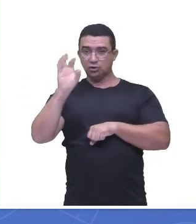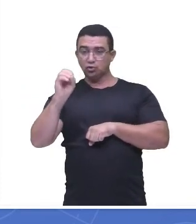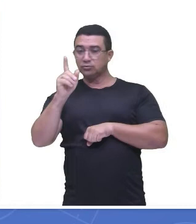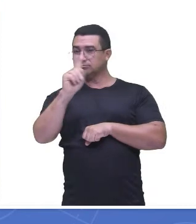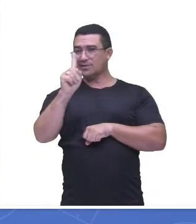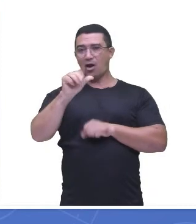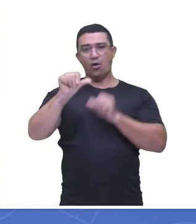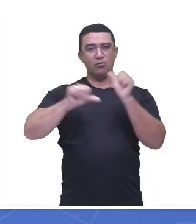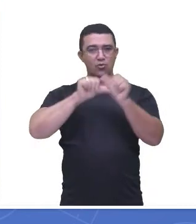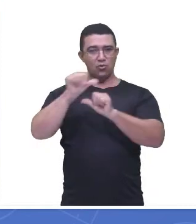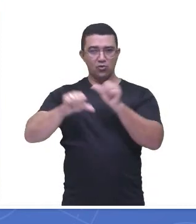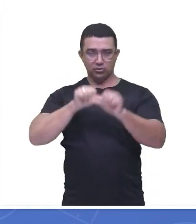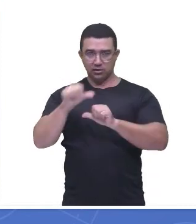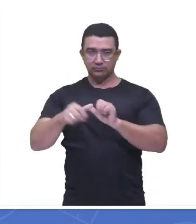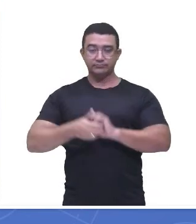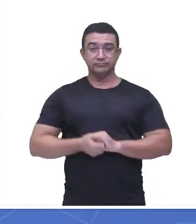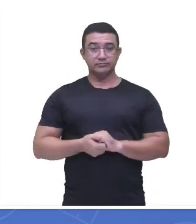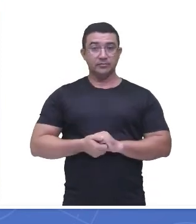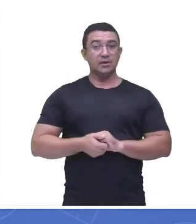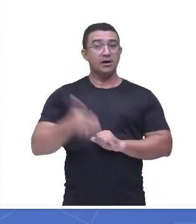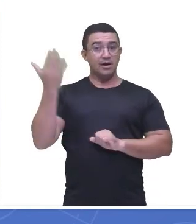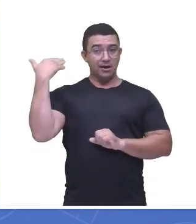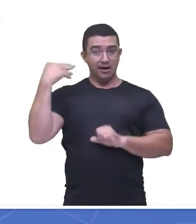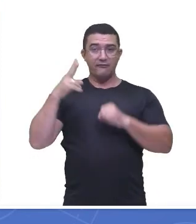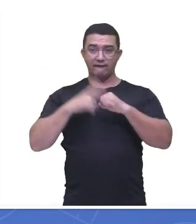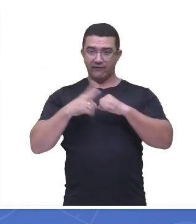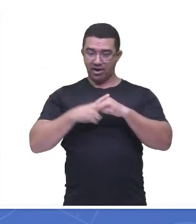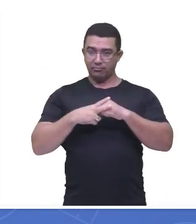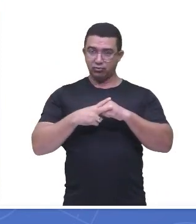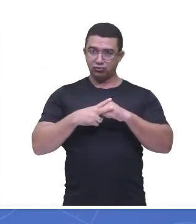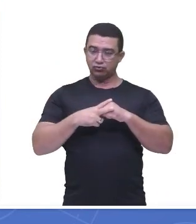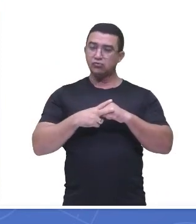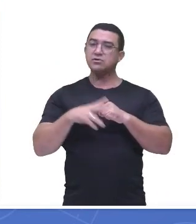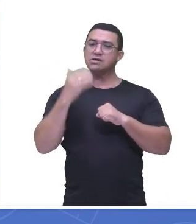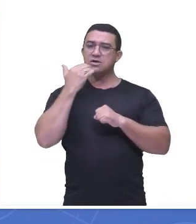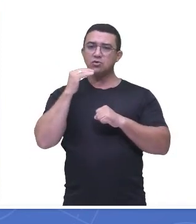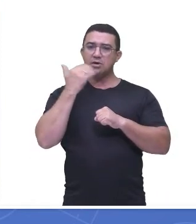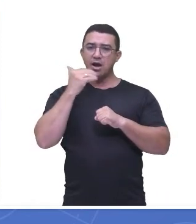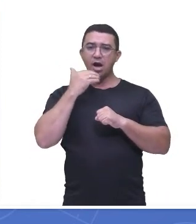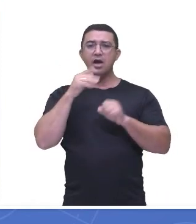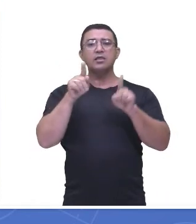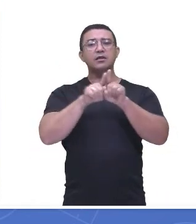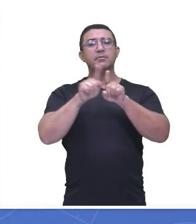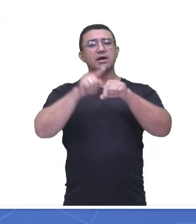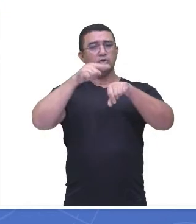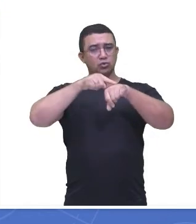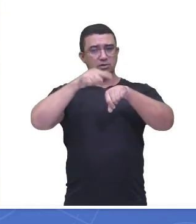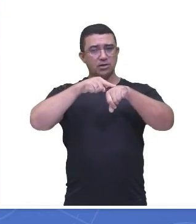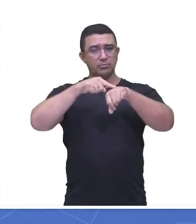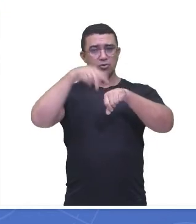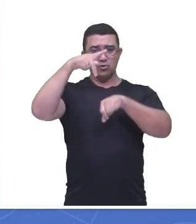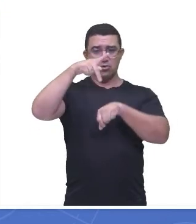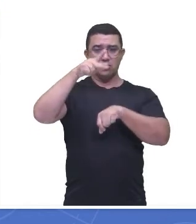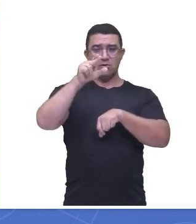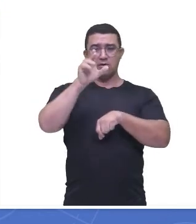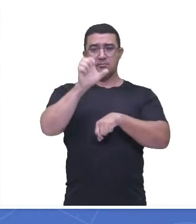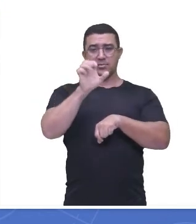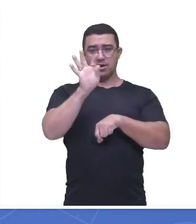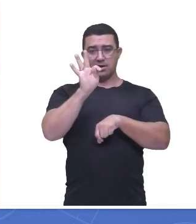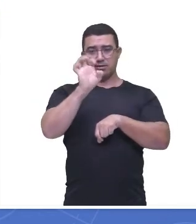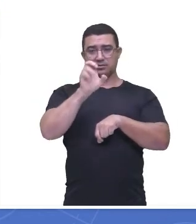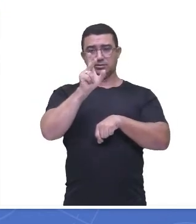seja, aqueles verbos que eram irregulares no pretérito imperfeito, né, do indicativo,